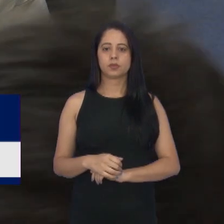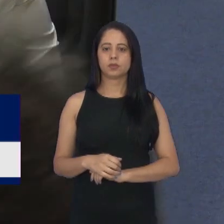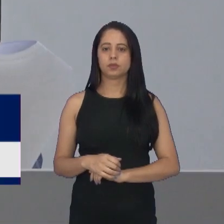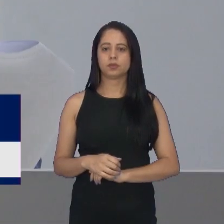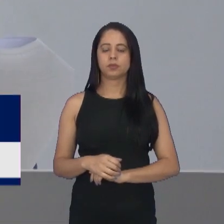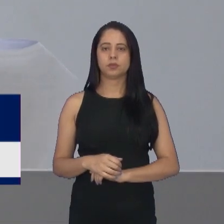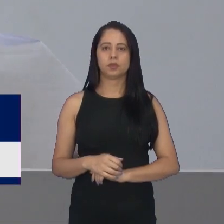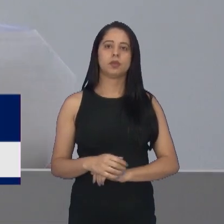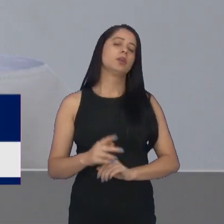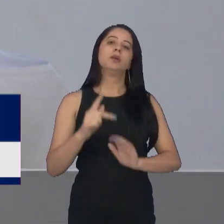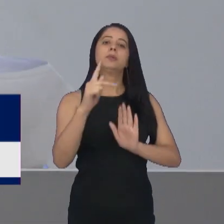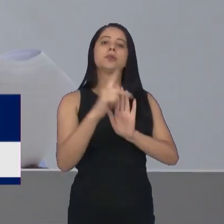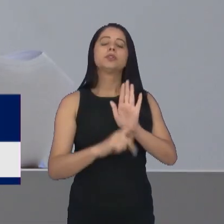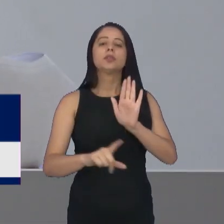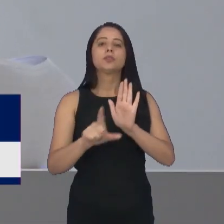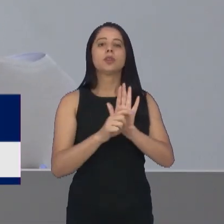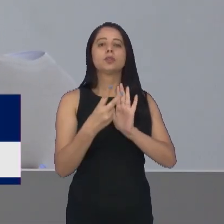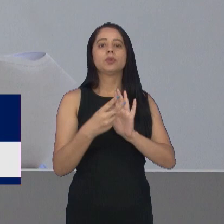Projeto de lei